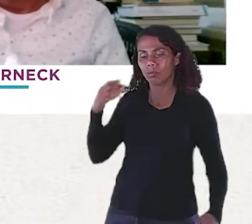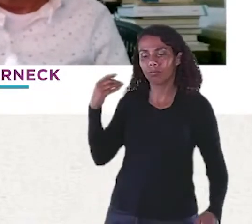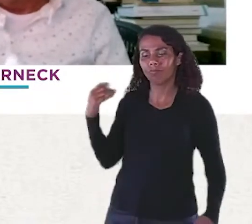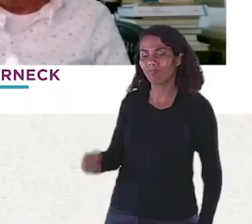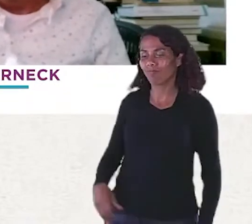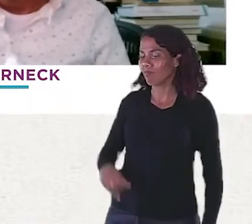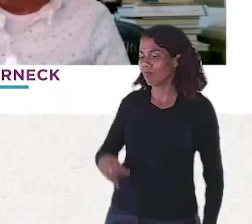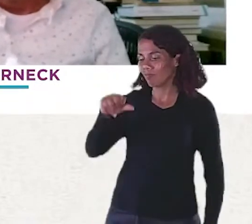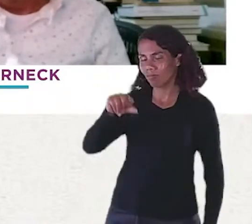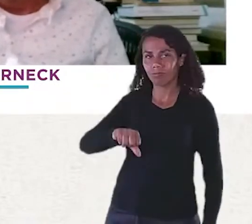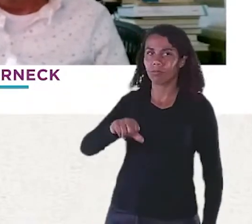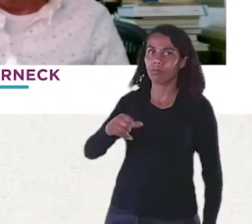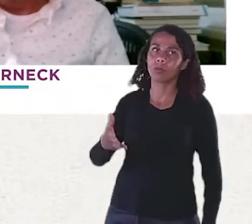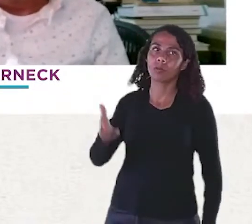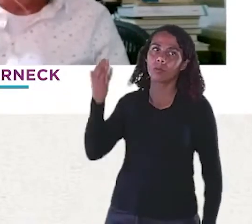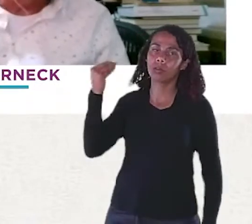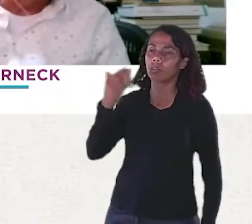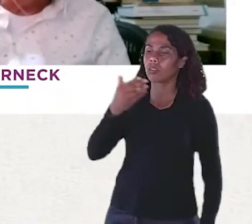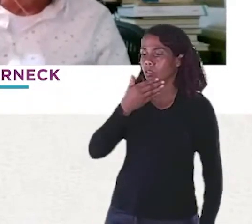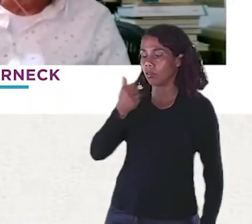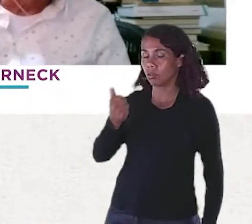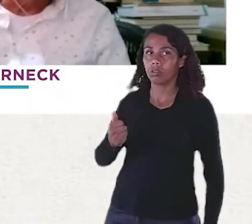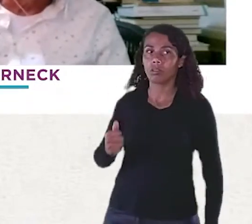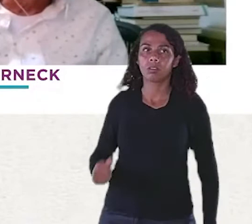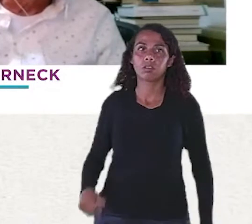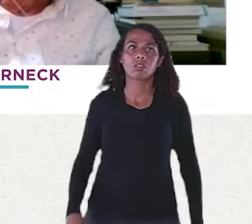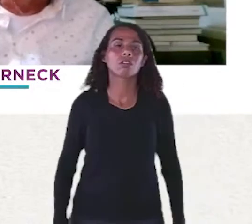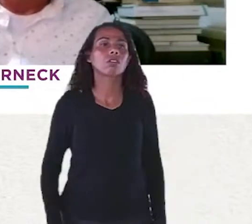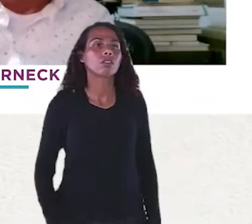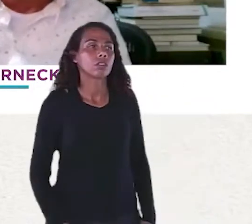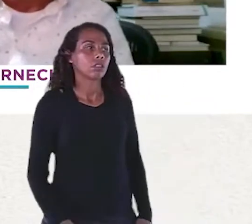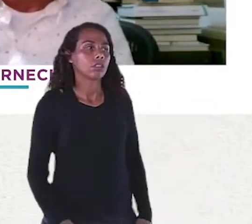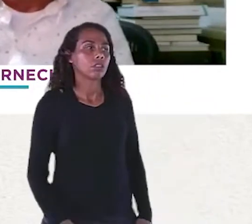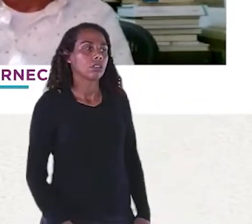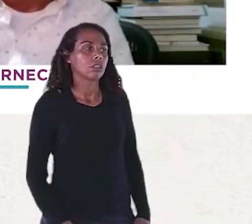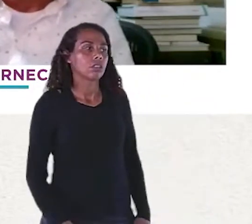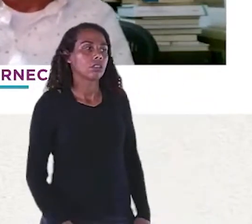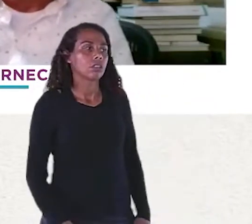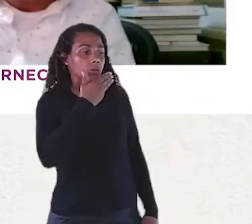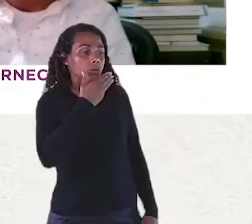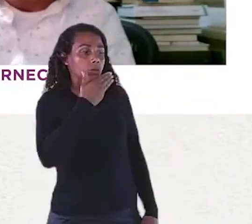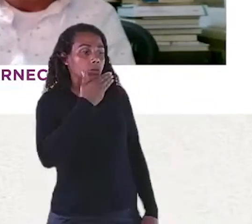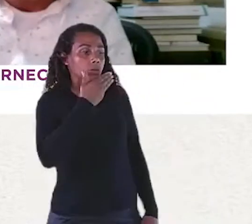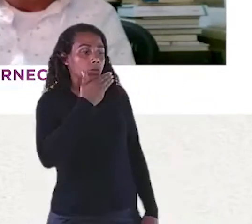o Klaus fez parte, Klaus Viana, de quem eu fui aluno, né?